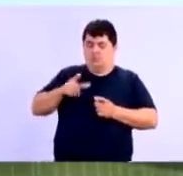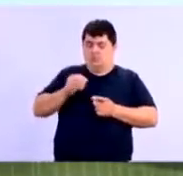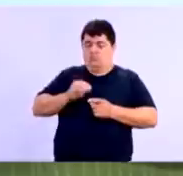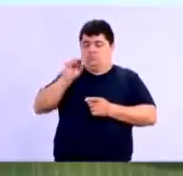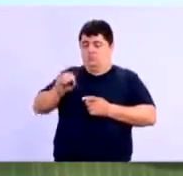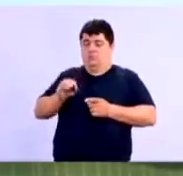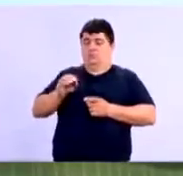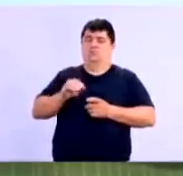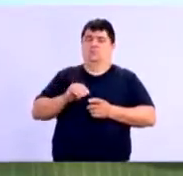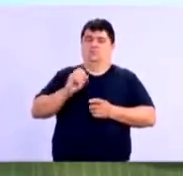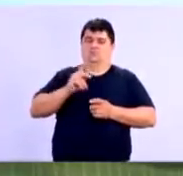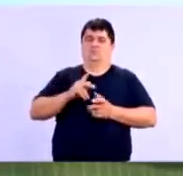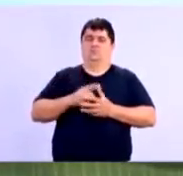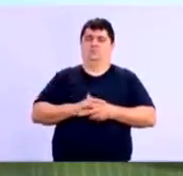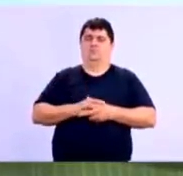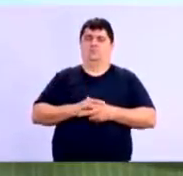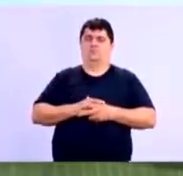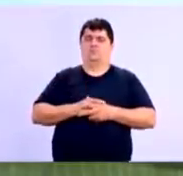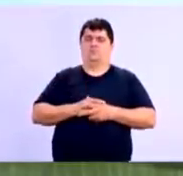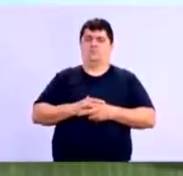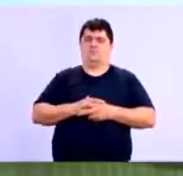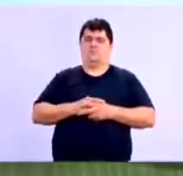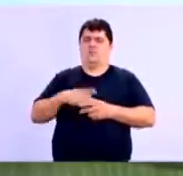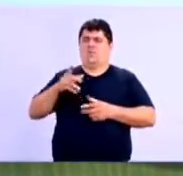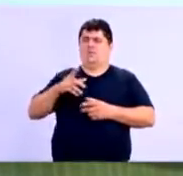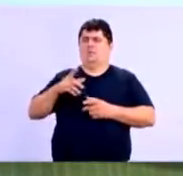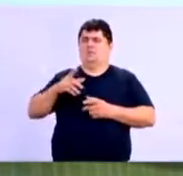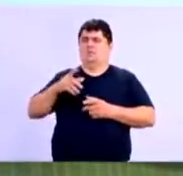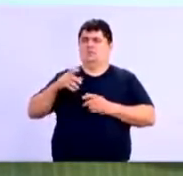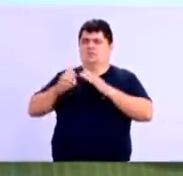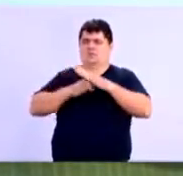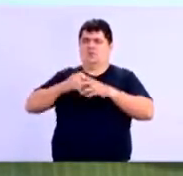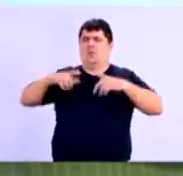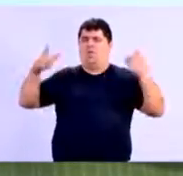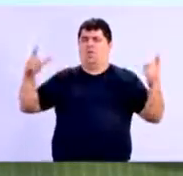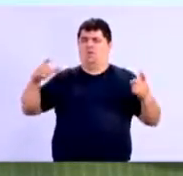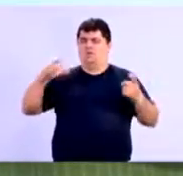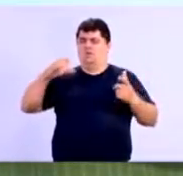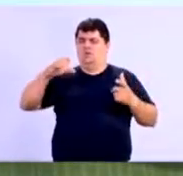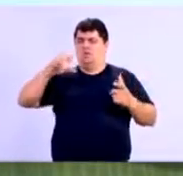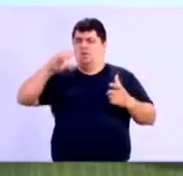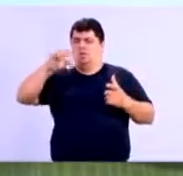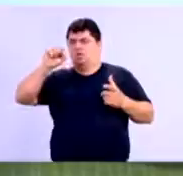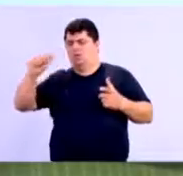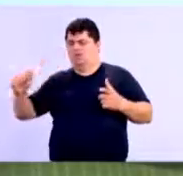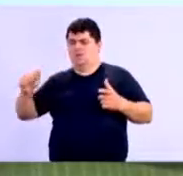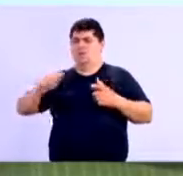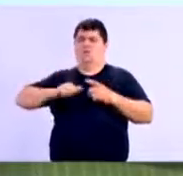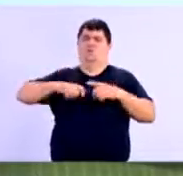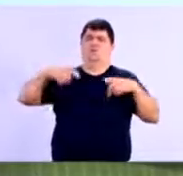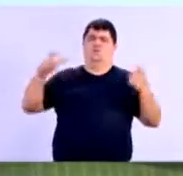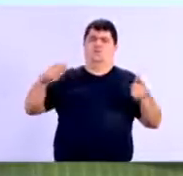na empresa. Correto? Nas SAs, nas grandes empresas, já não tem mais essa conta lucros acumulados. Nas empresas